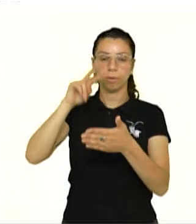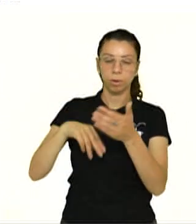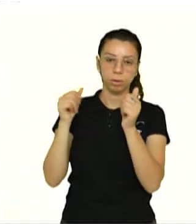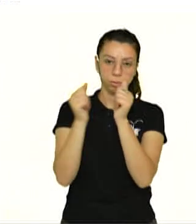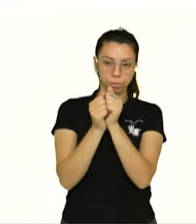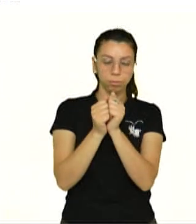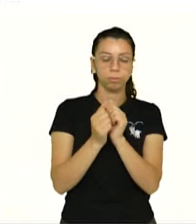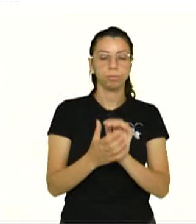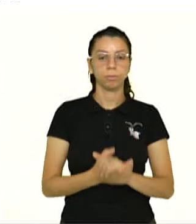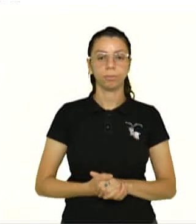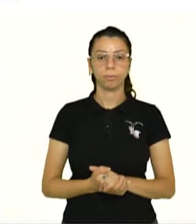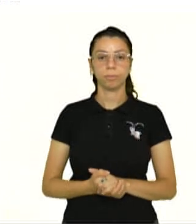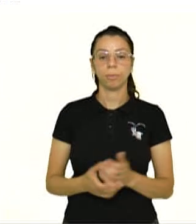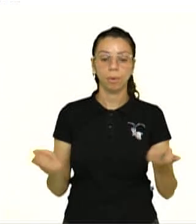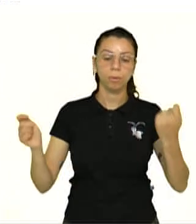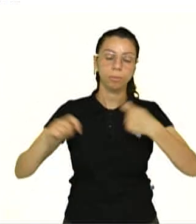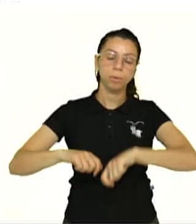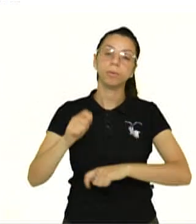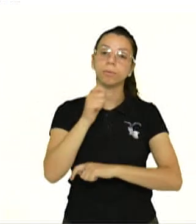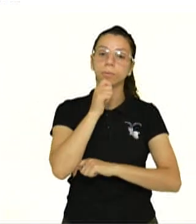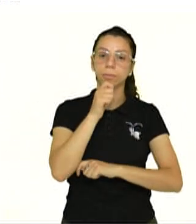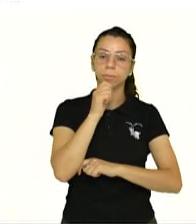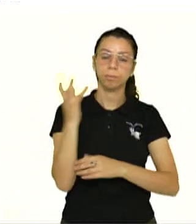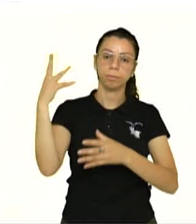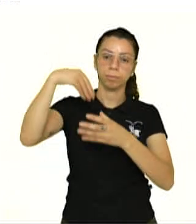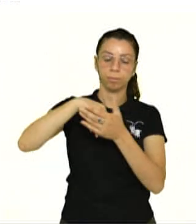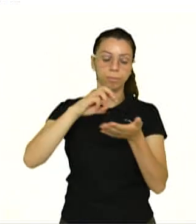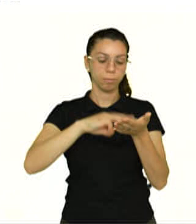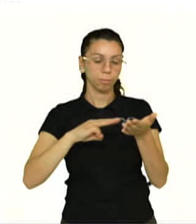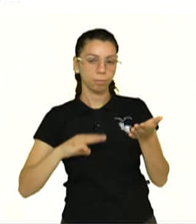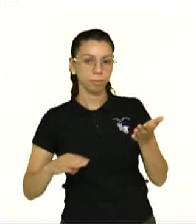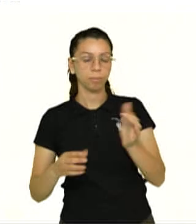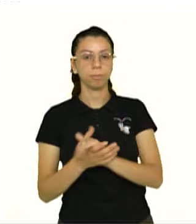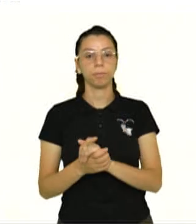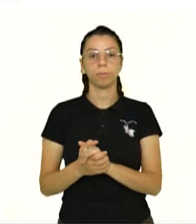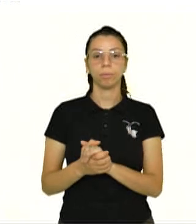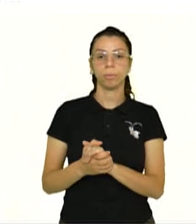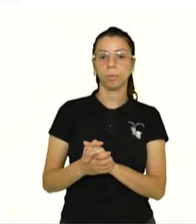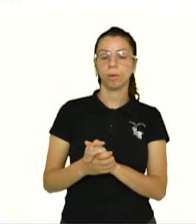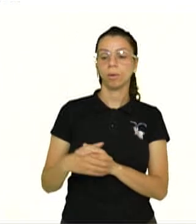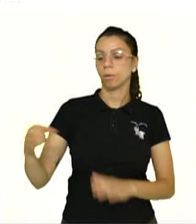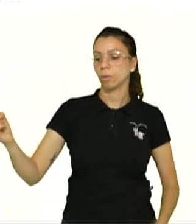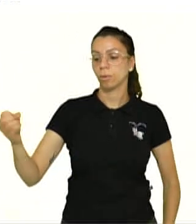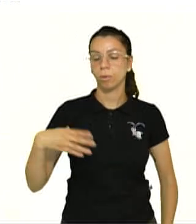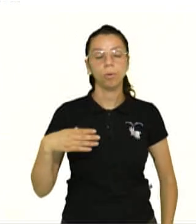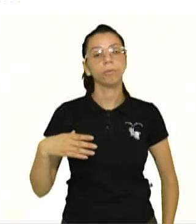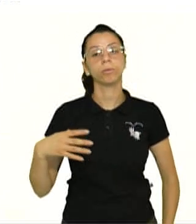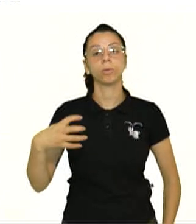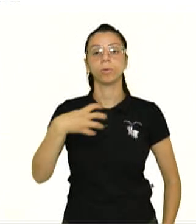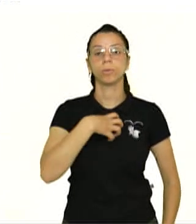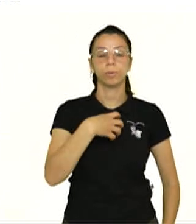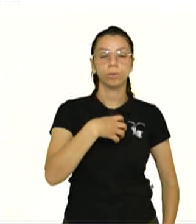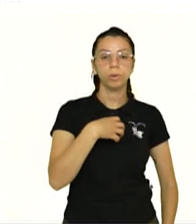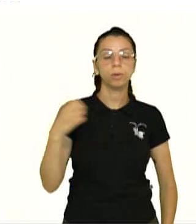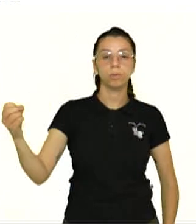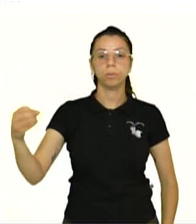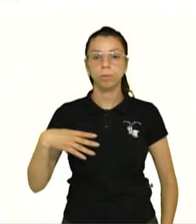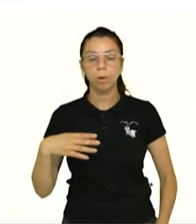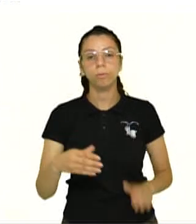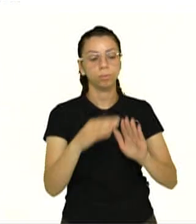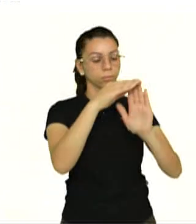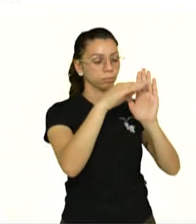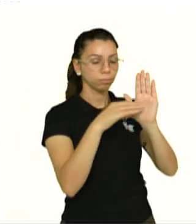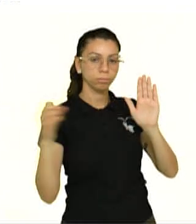vocês. É necessário ainda introduzir-se um método completamente novo, uma ordem diferente, um novo processo